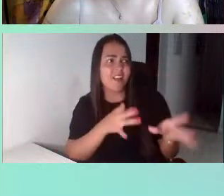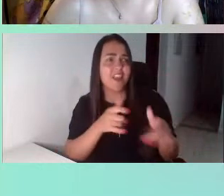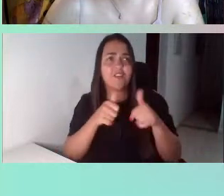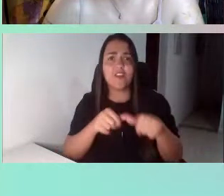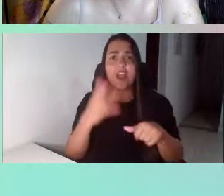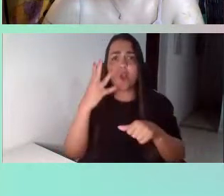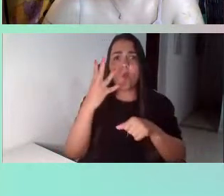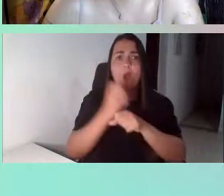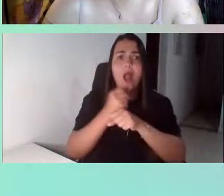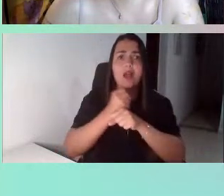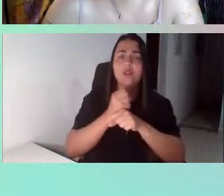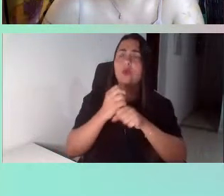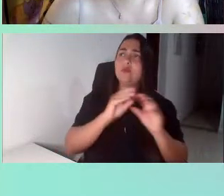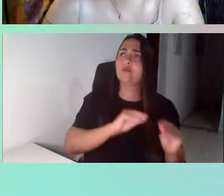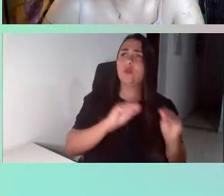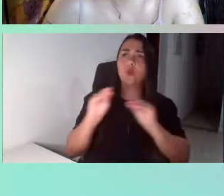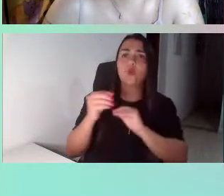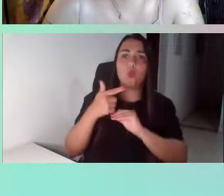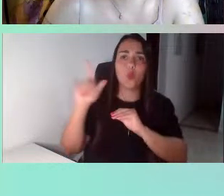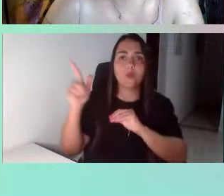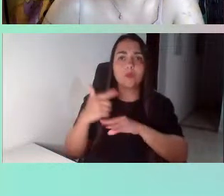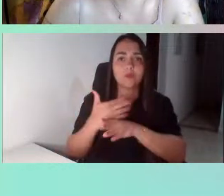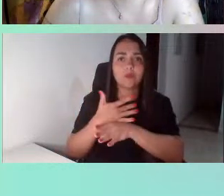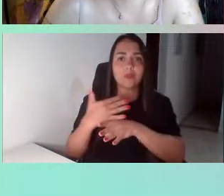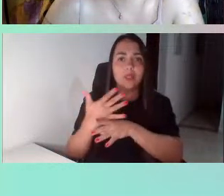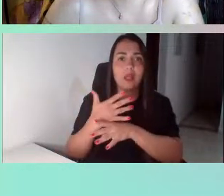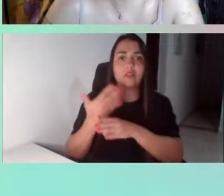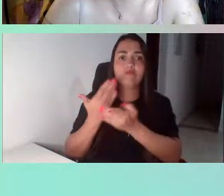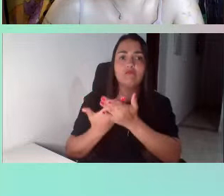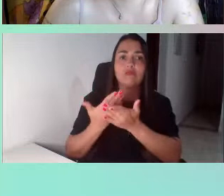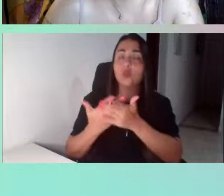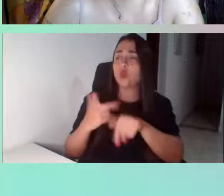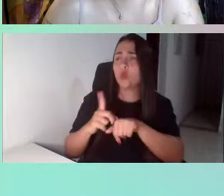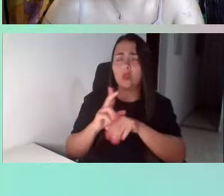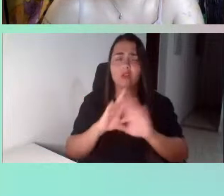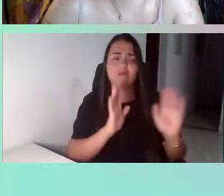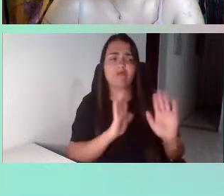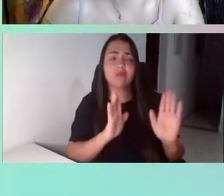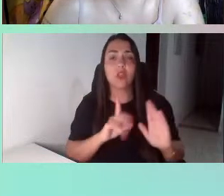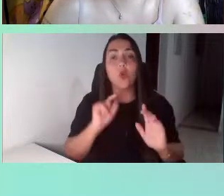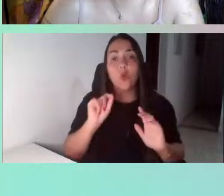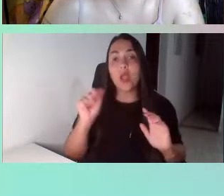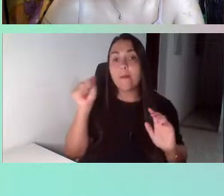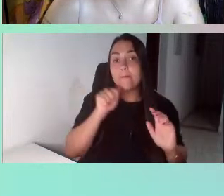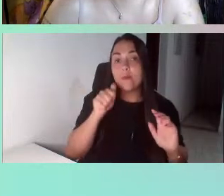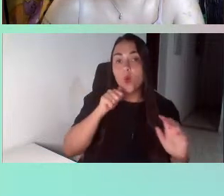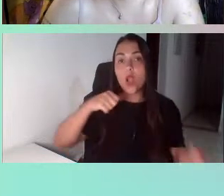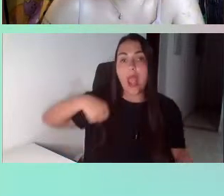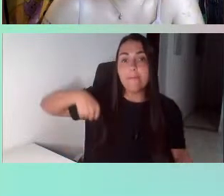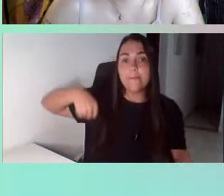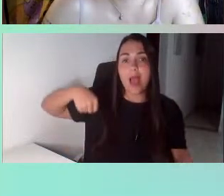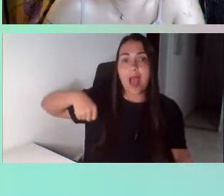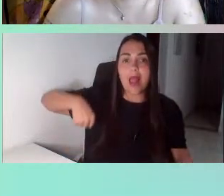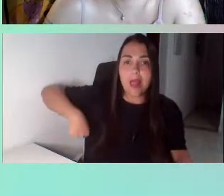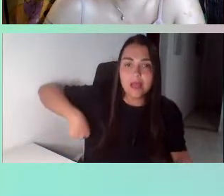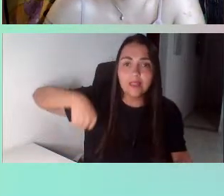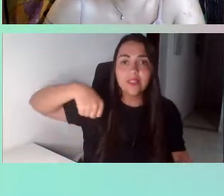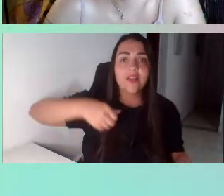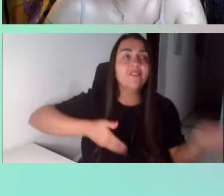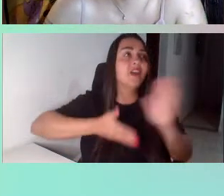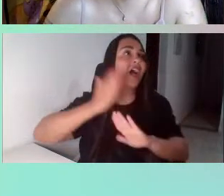noutra cidade, fazendo o doutorado. Quer dizer, essa história de ser a mulher da mala já me acompanha faz